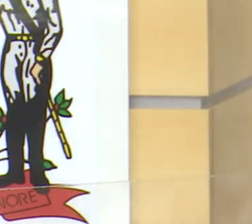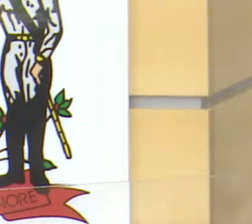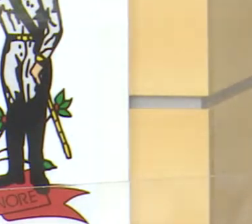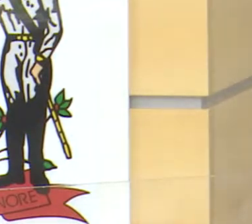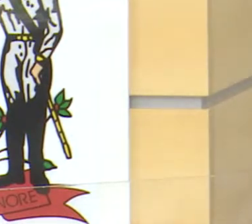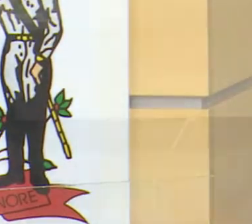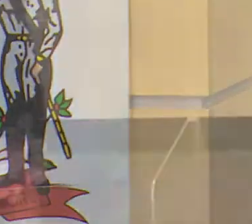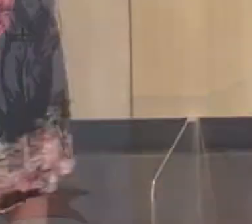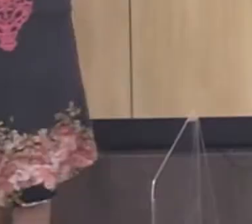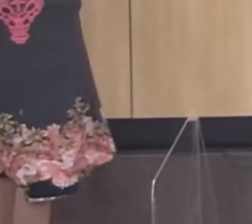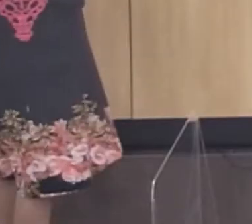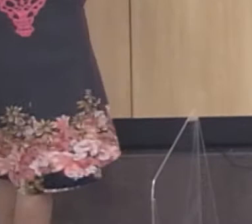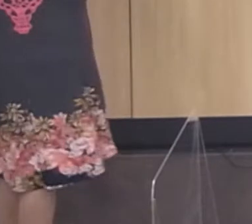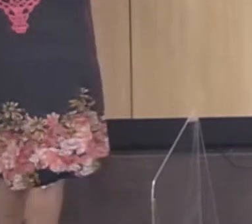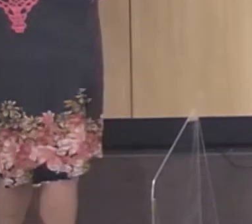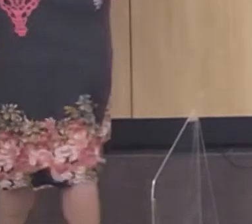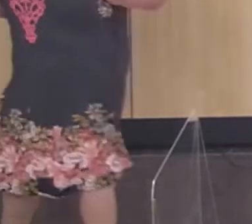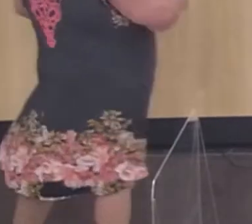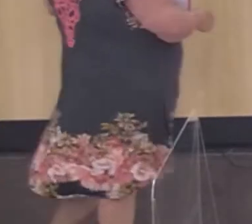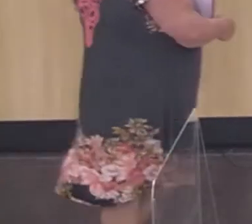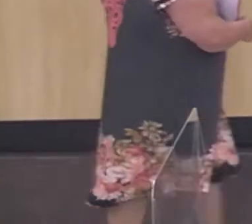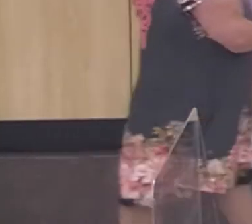E aí